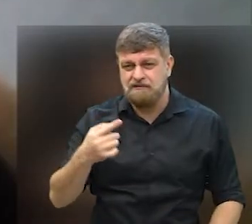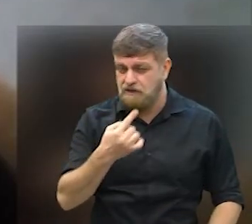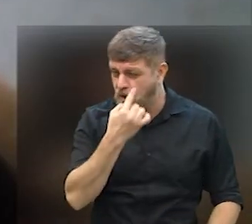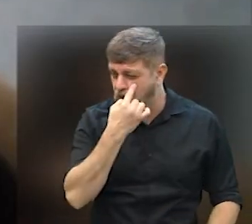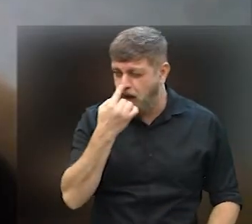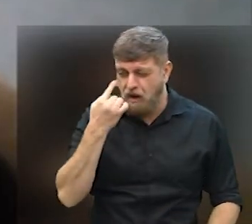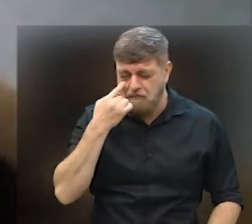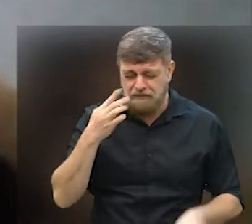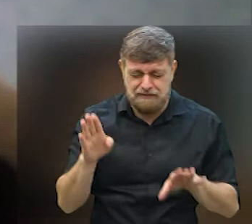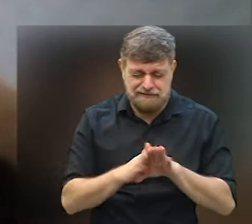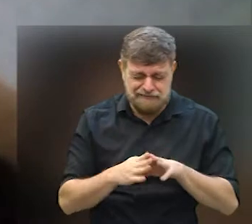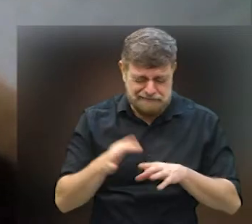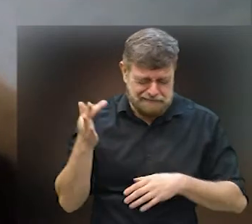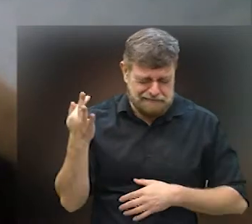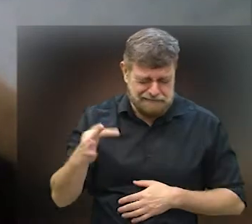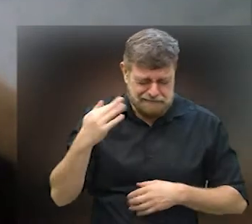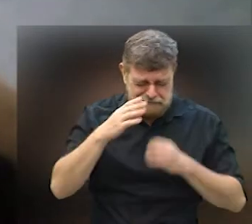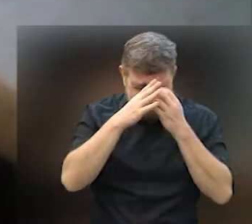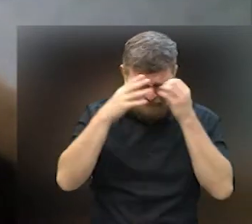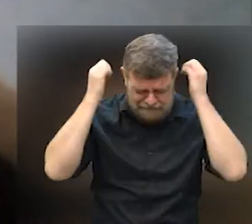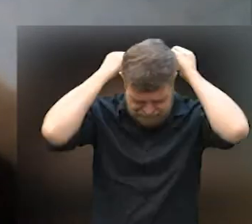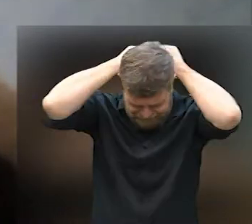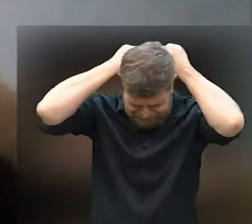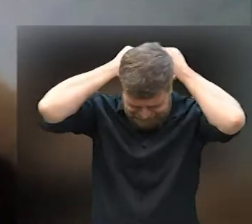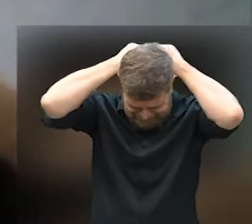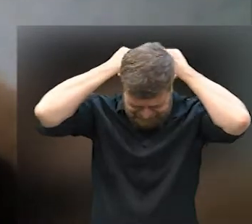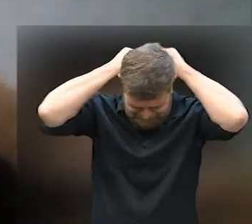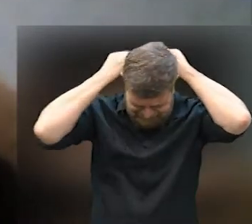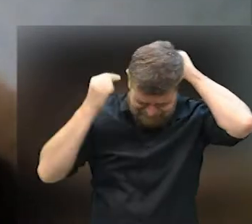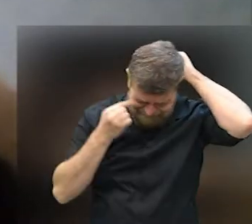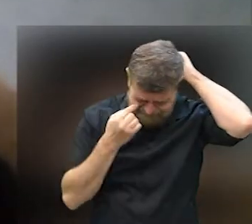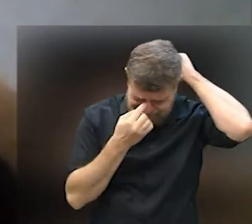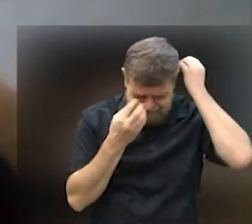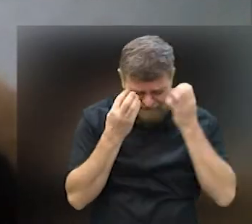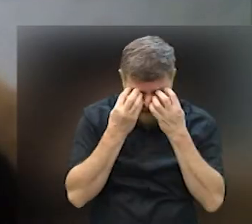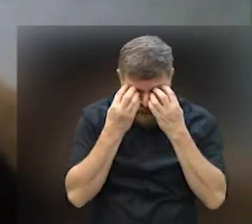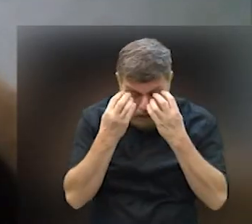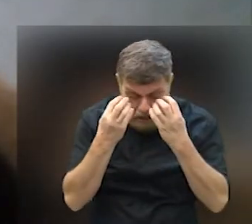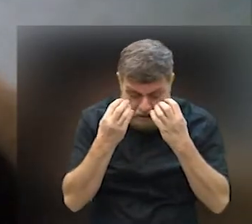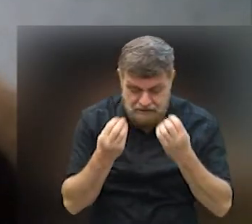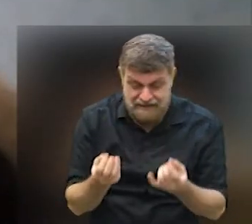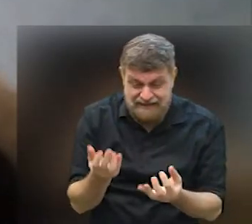queimadura de retina. Eu fiquei 2 dias com os olhos vedados por conta dessa queimadura de retina.